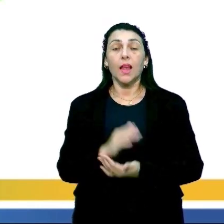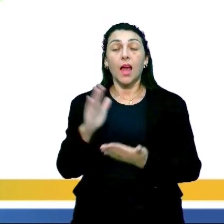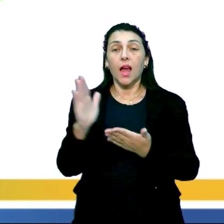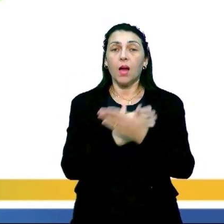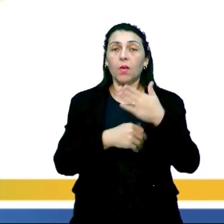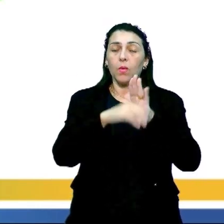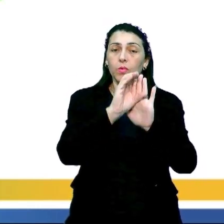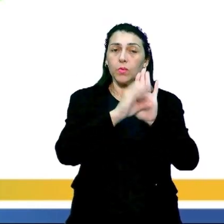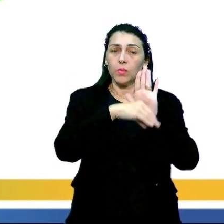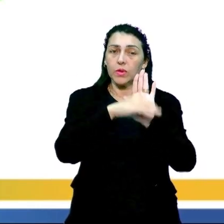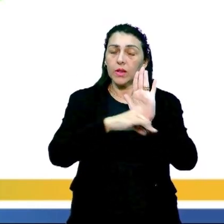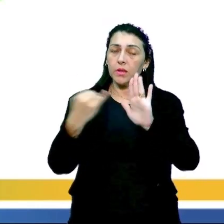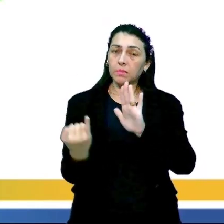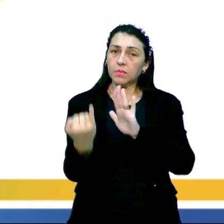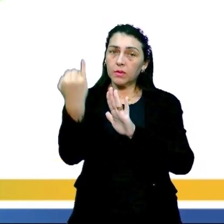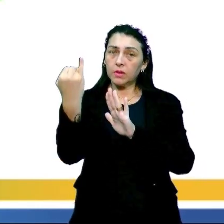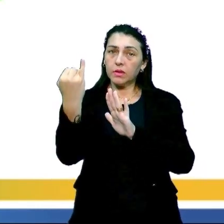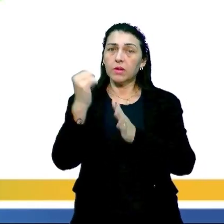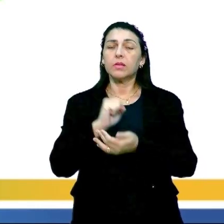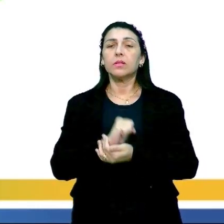Alguns conceitos necessários